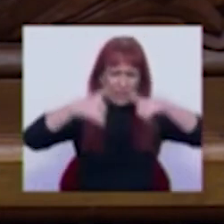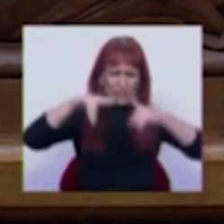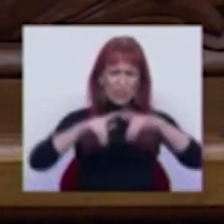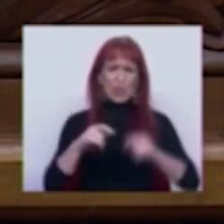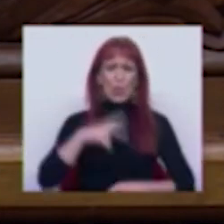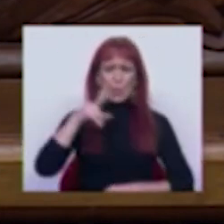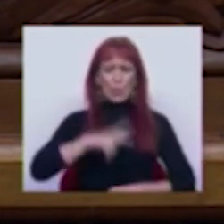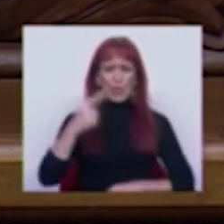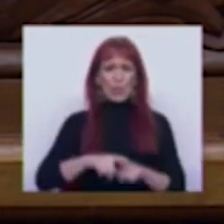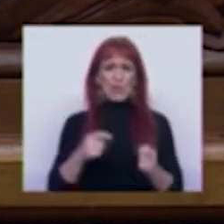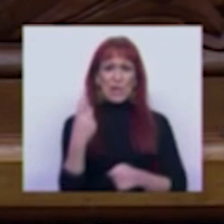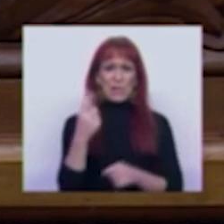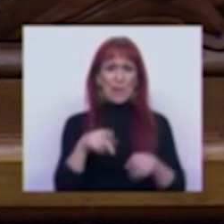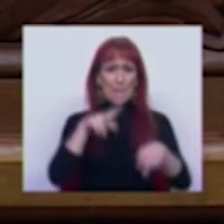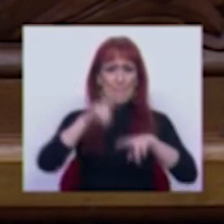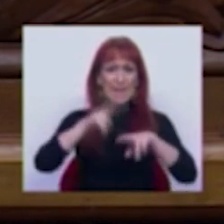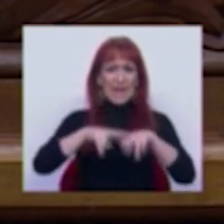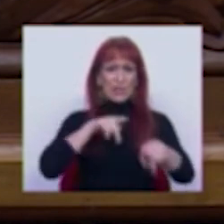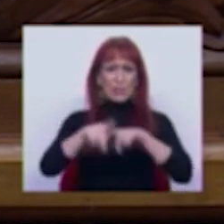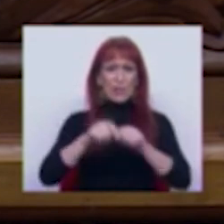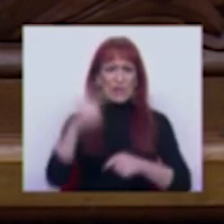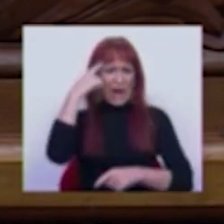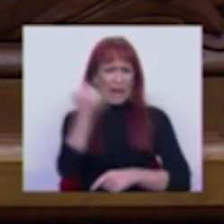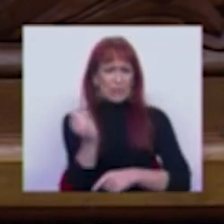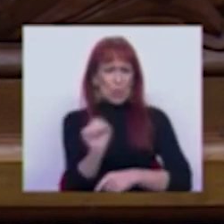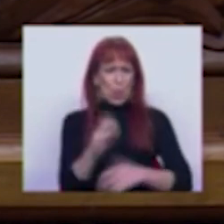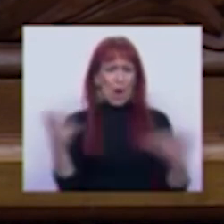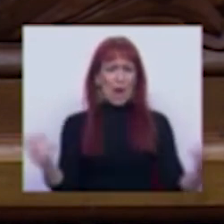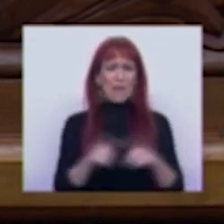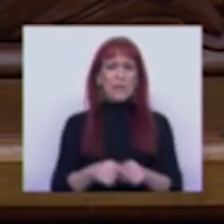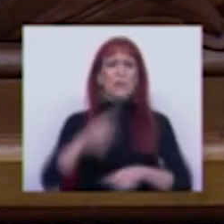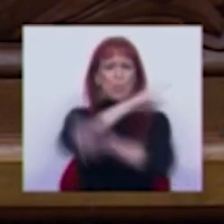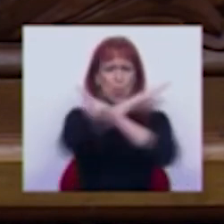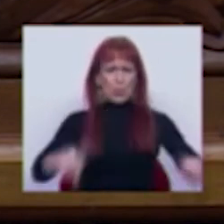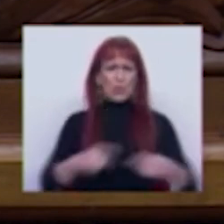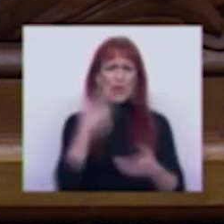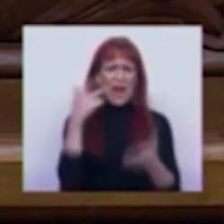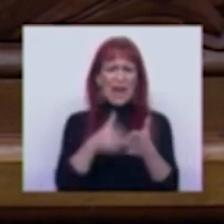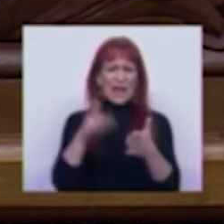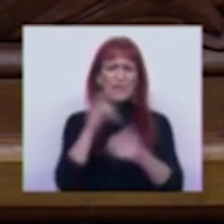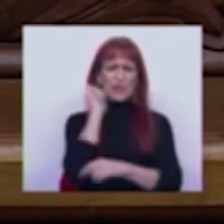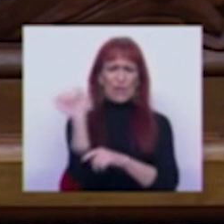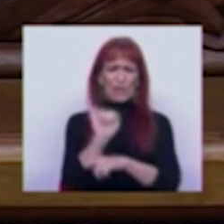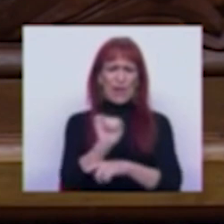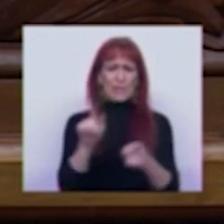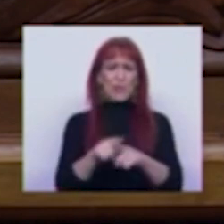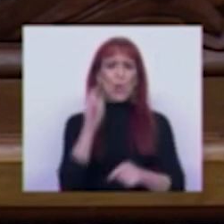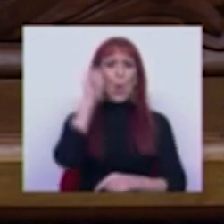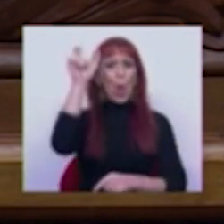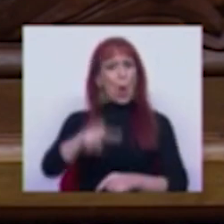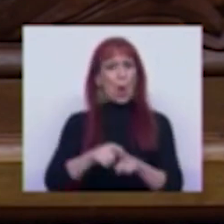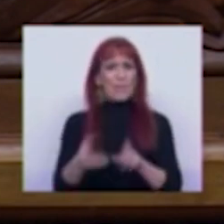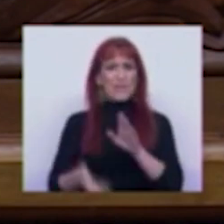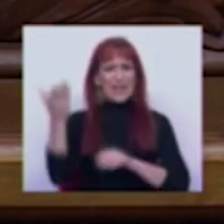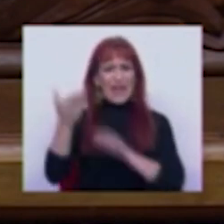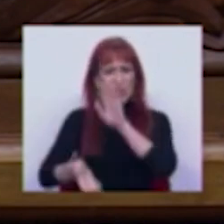Portugal tinha presos políticos sem crimes. Havia proibição de livros e filmes. os homens tinham